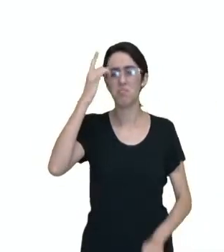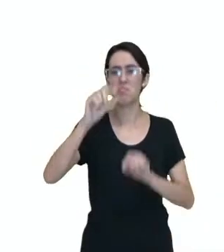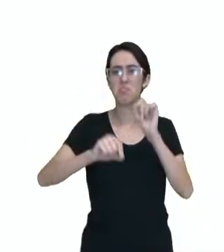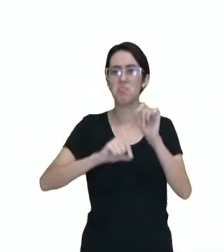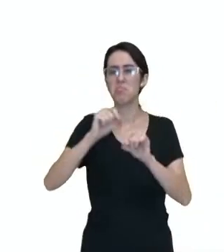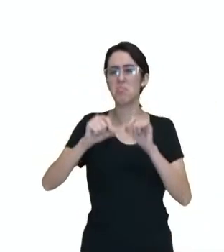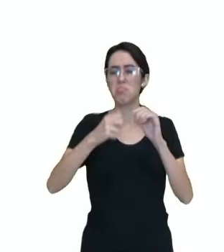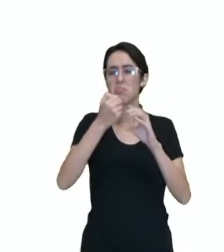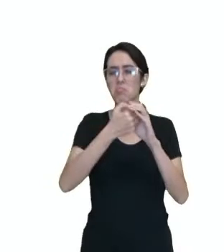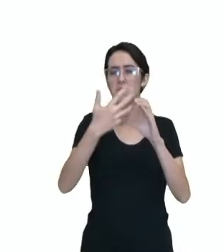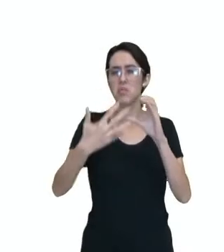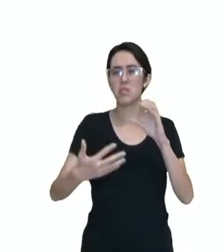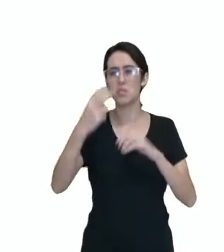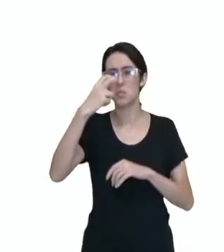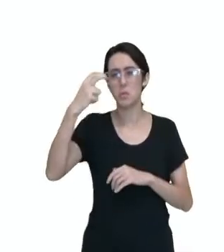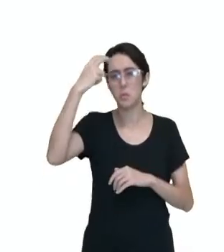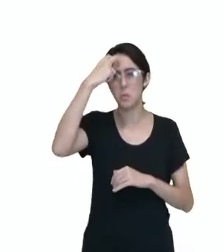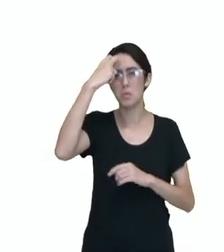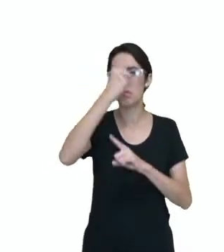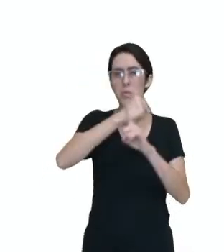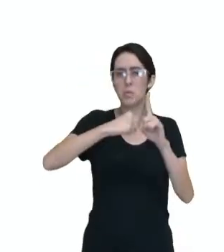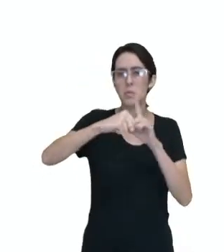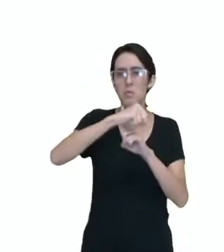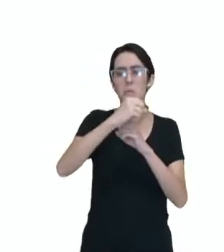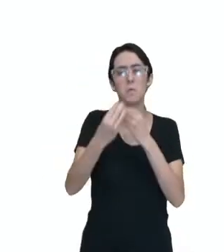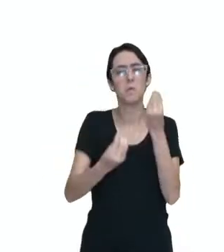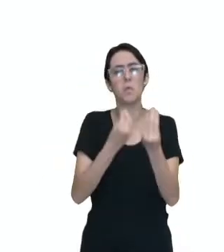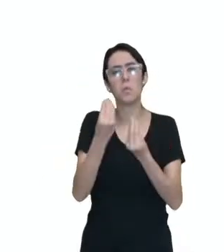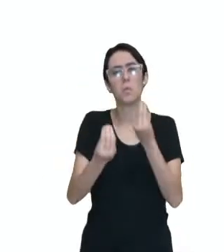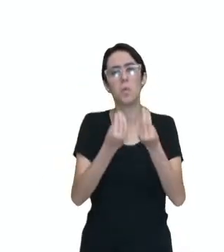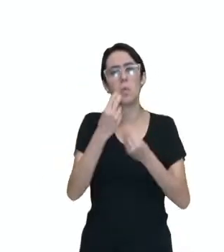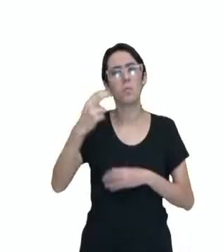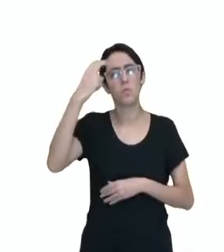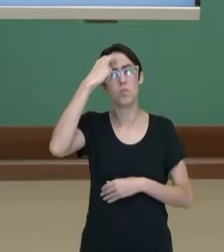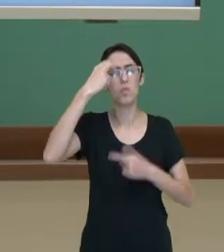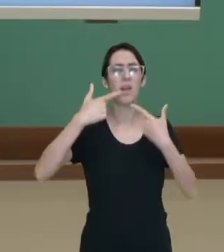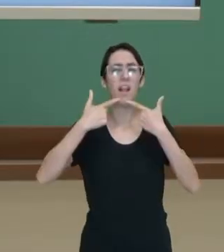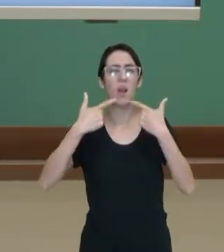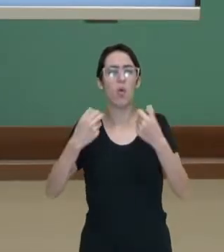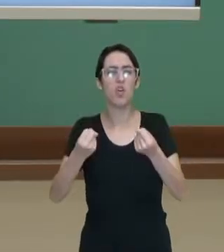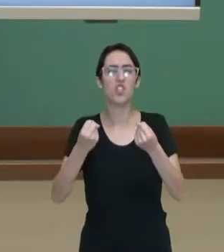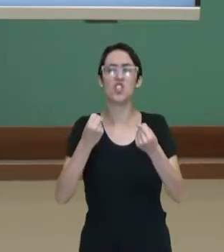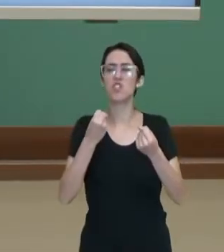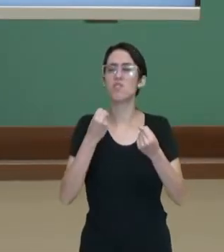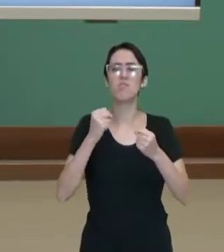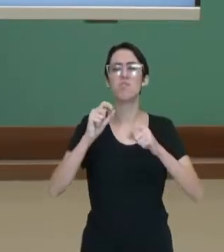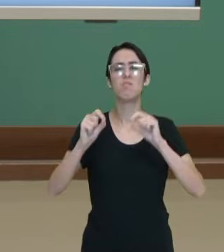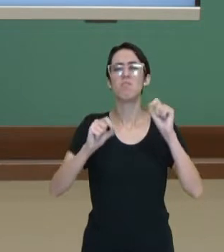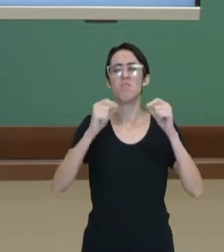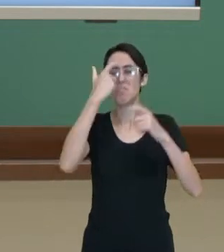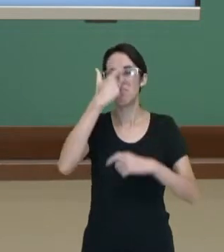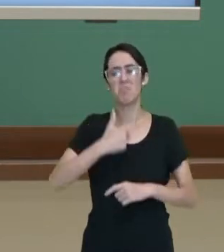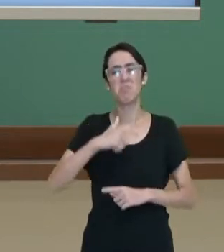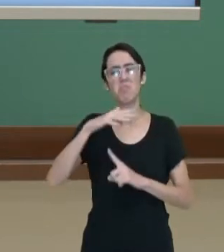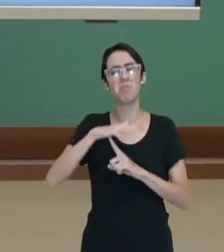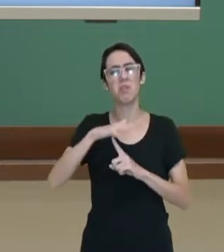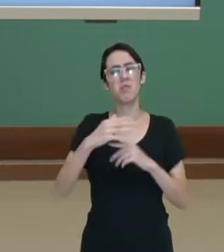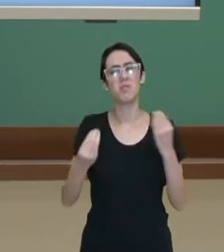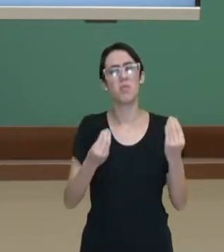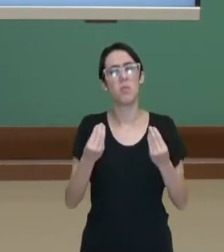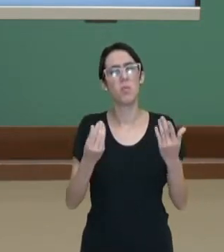identificam culturalmente, socialmente, da forma linguística, o que é ser paranaense, né? O que